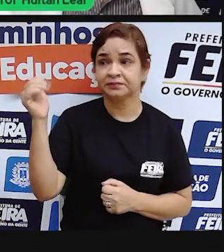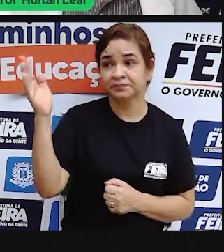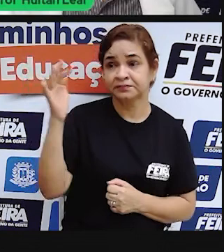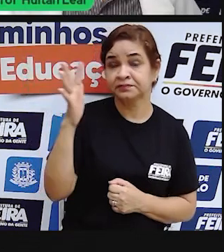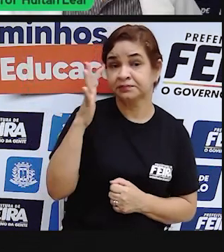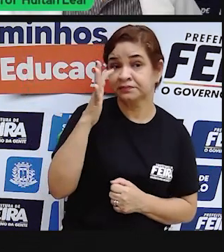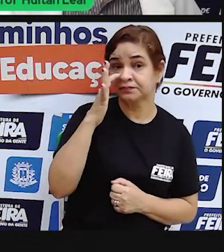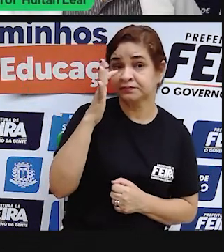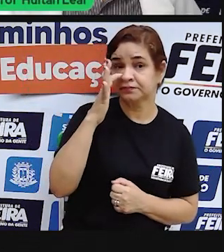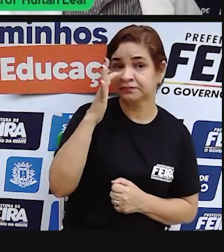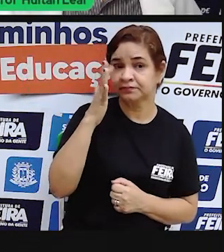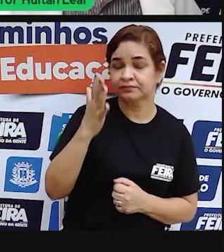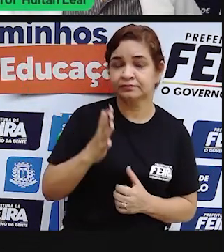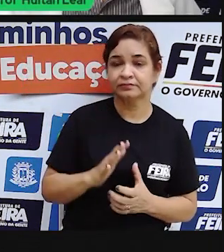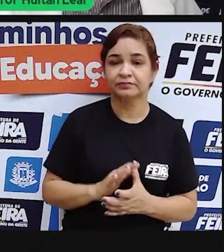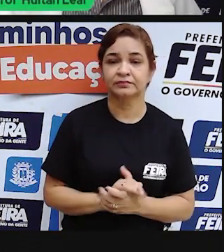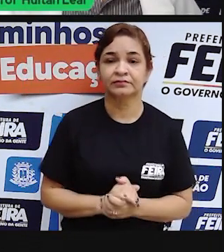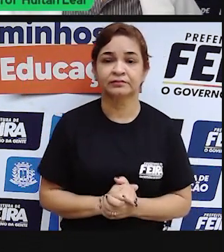de alguém.